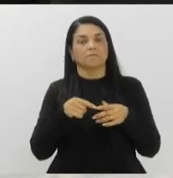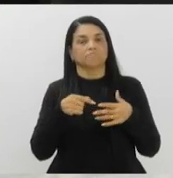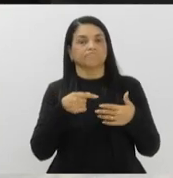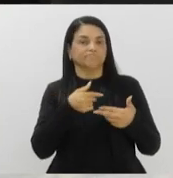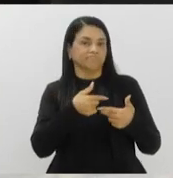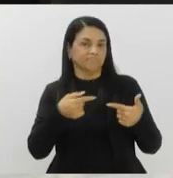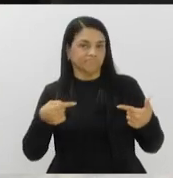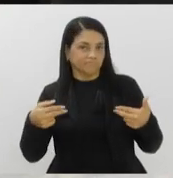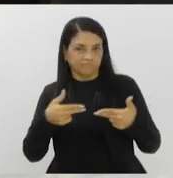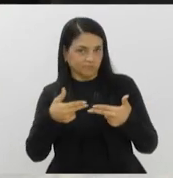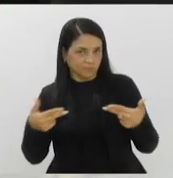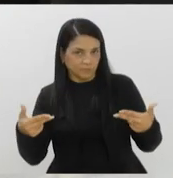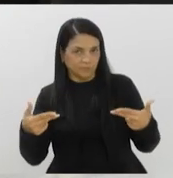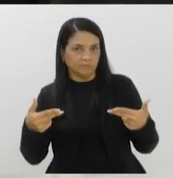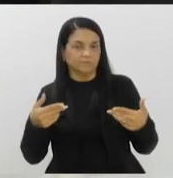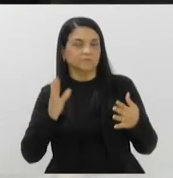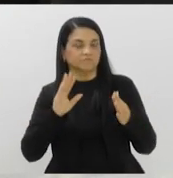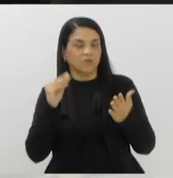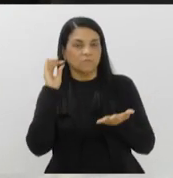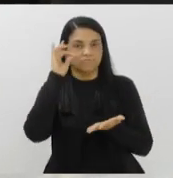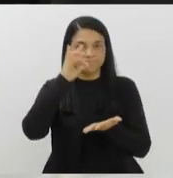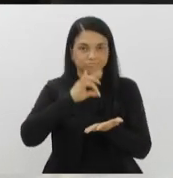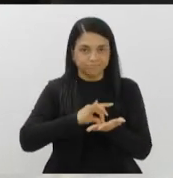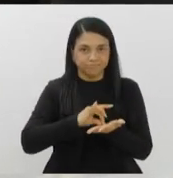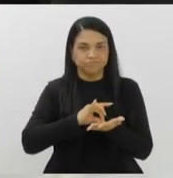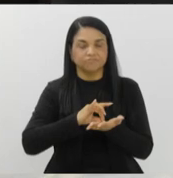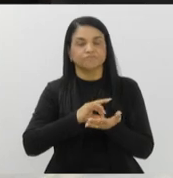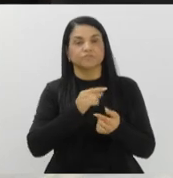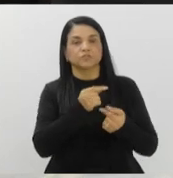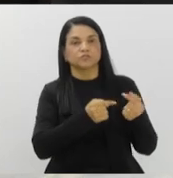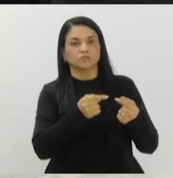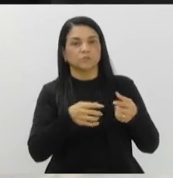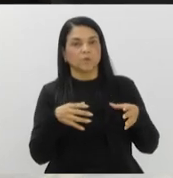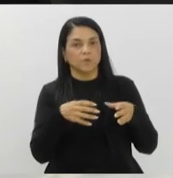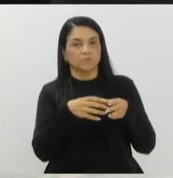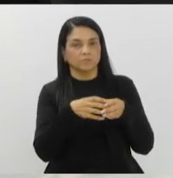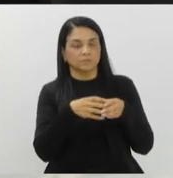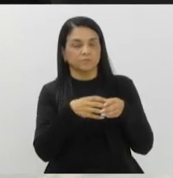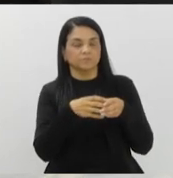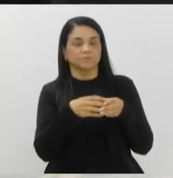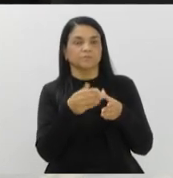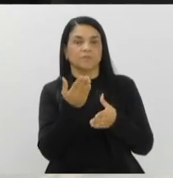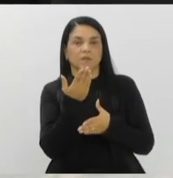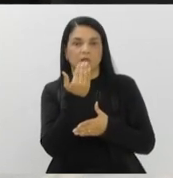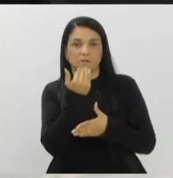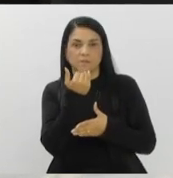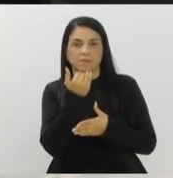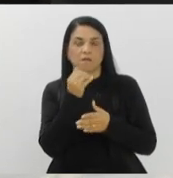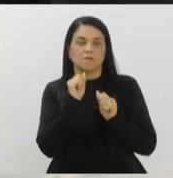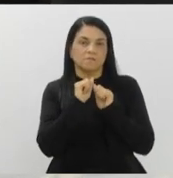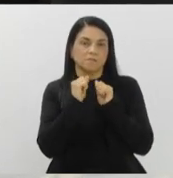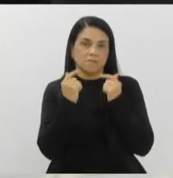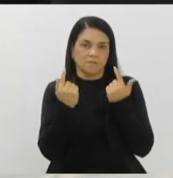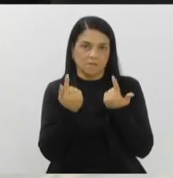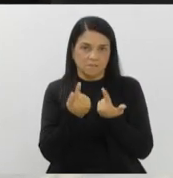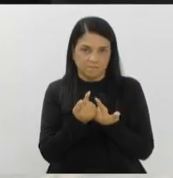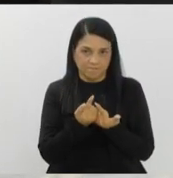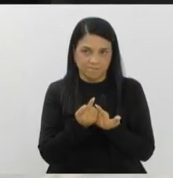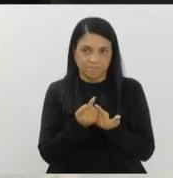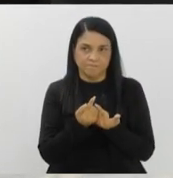concretas que vêm principalmente a partir da Comissão de Segurança Alimentar da Assembleia. Então,